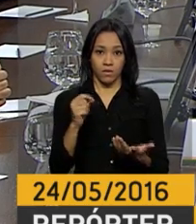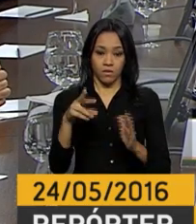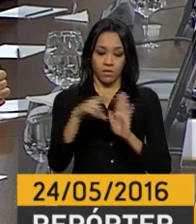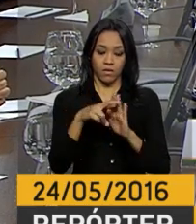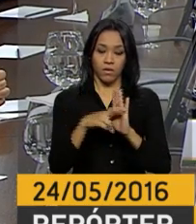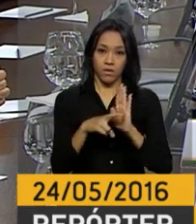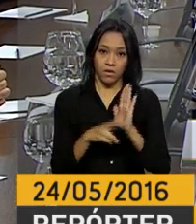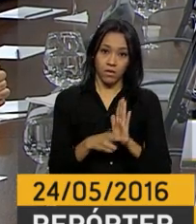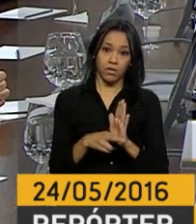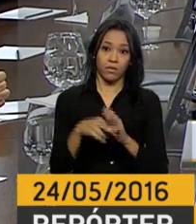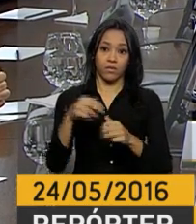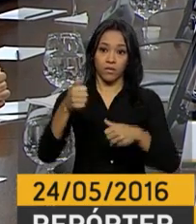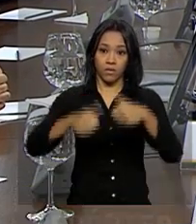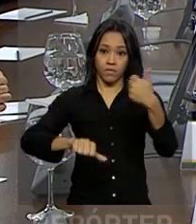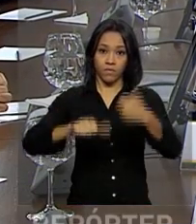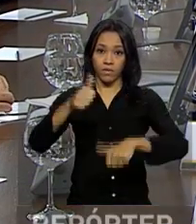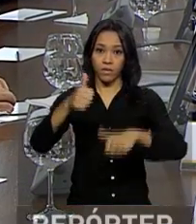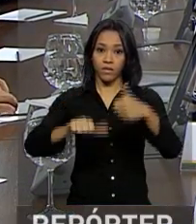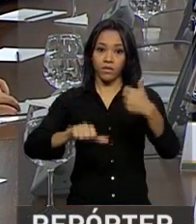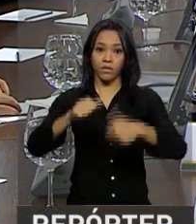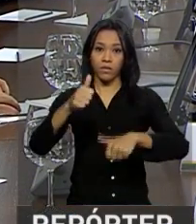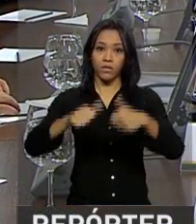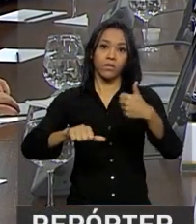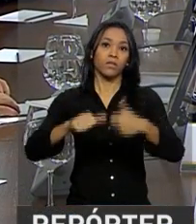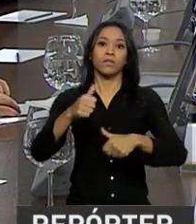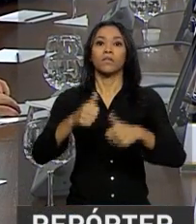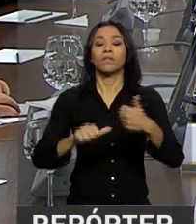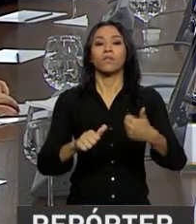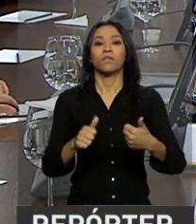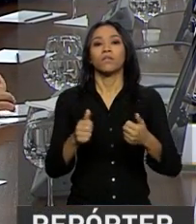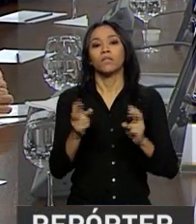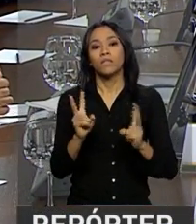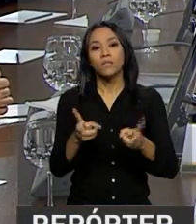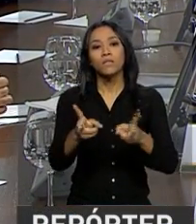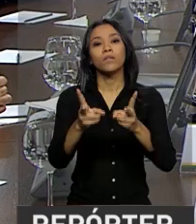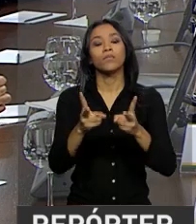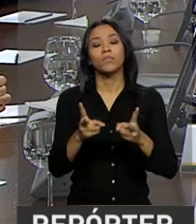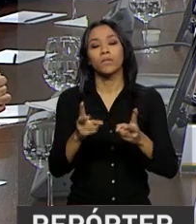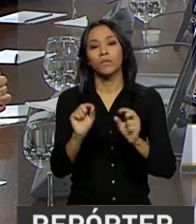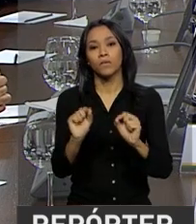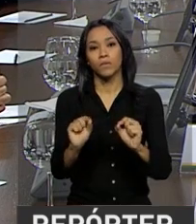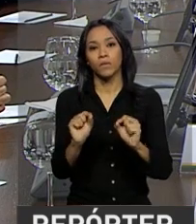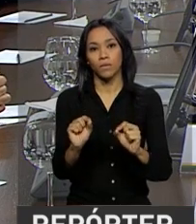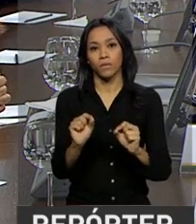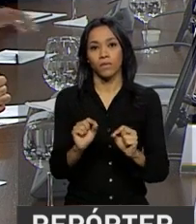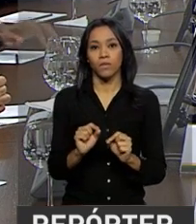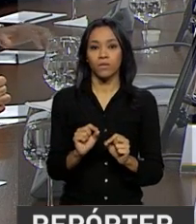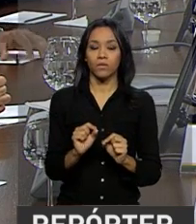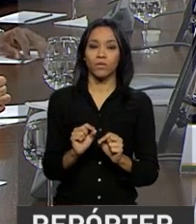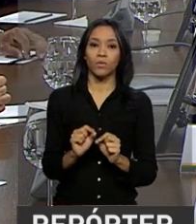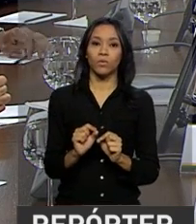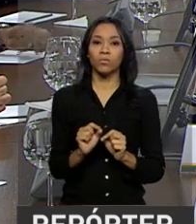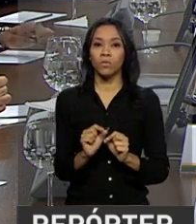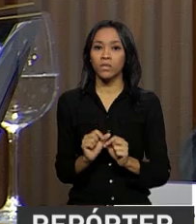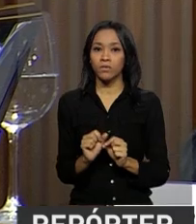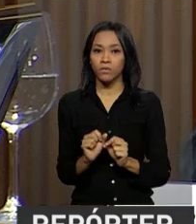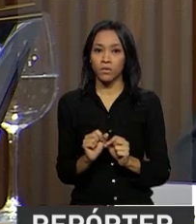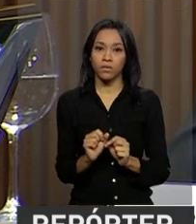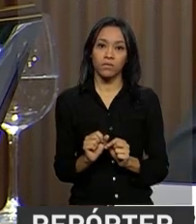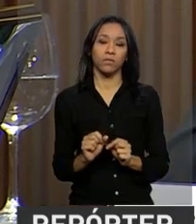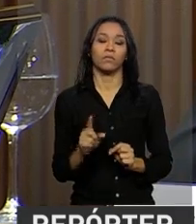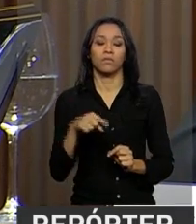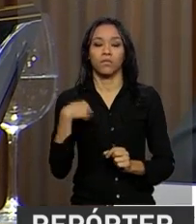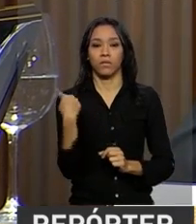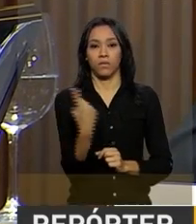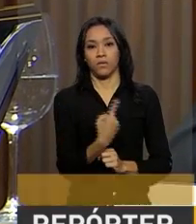rigorosa avaliação judicial, sempre, jurídica, sempre levando em conta de que nós